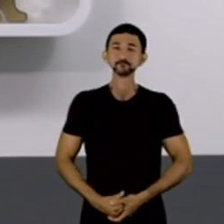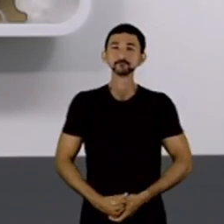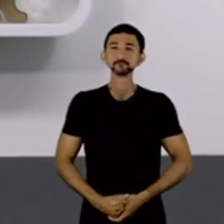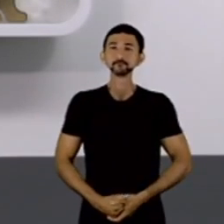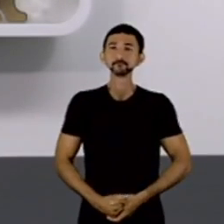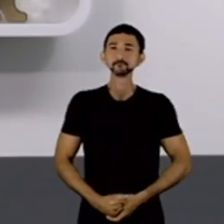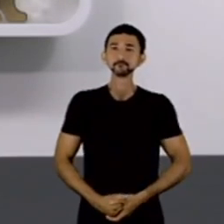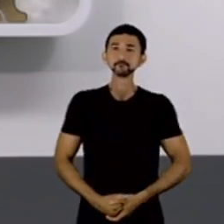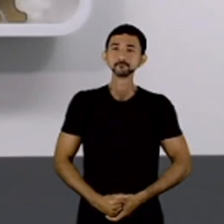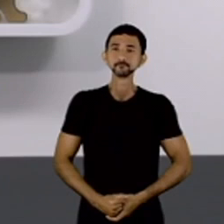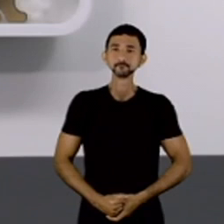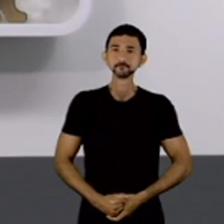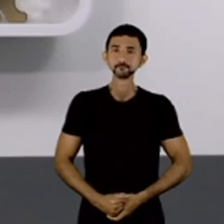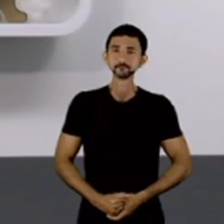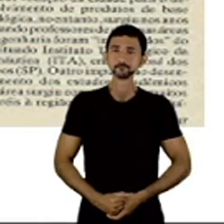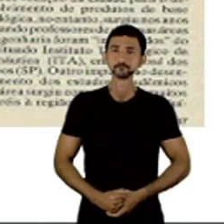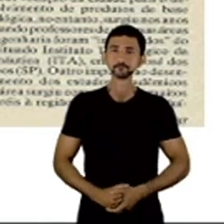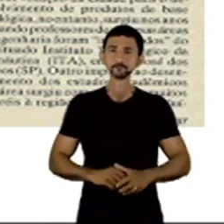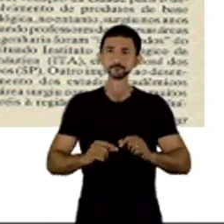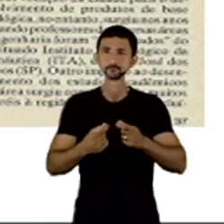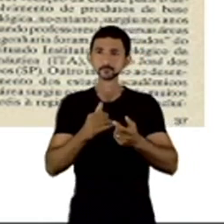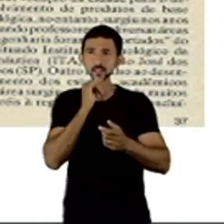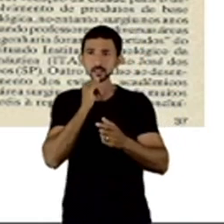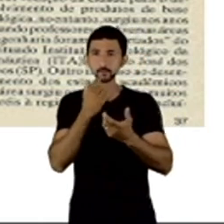favor, o